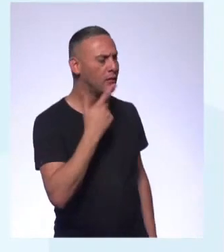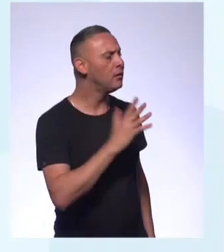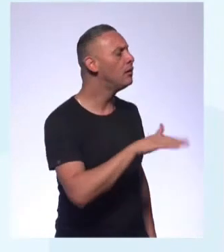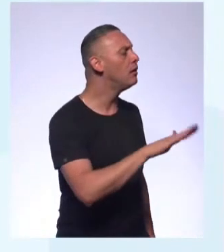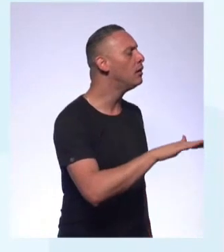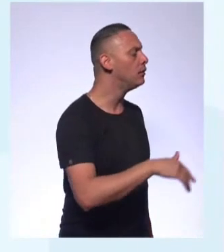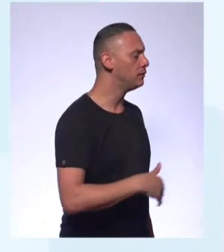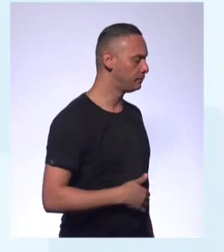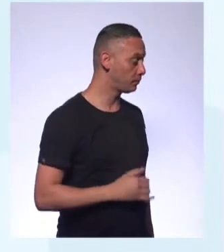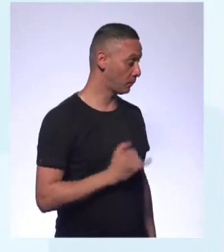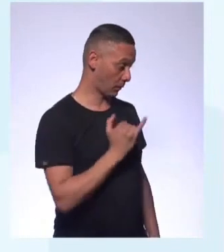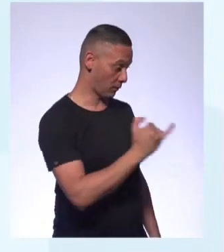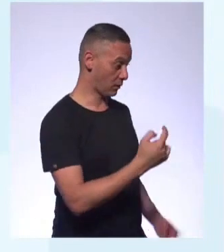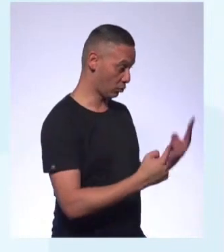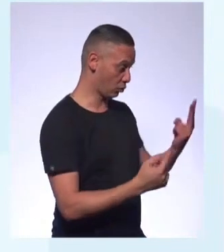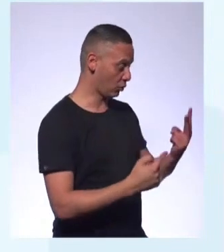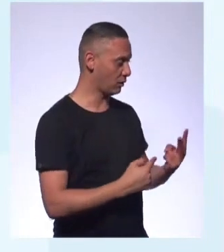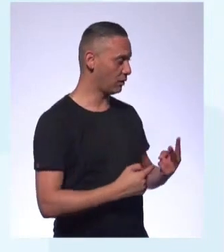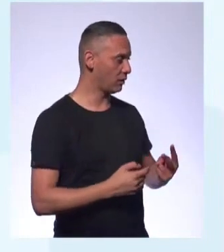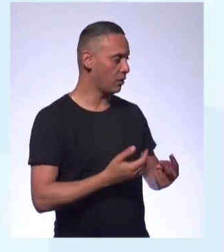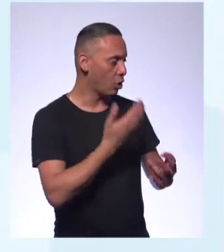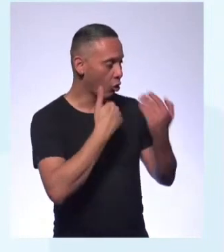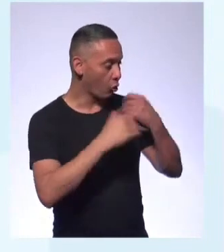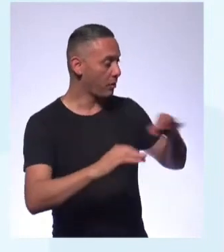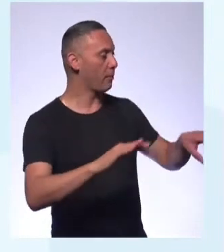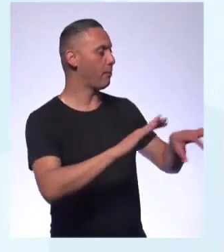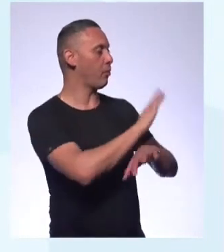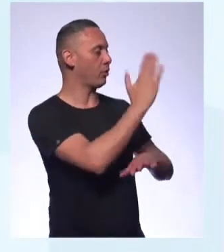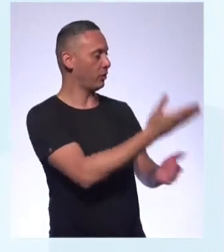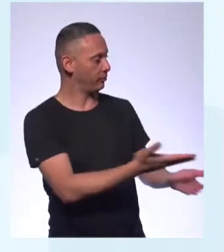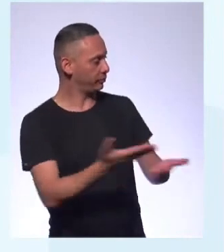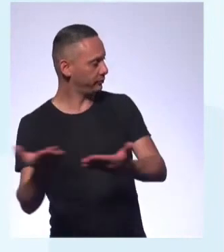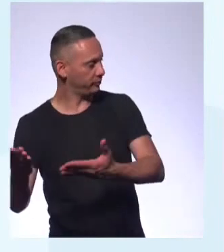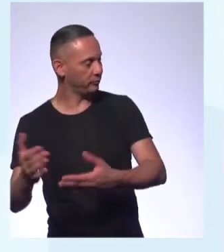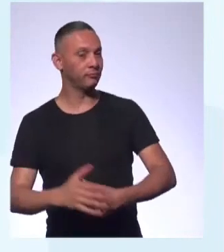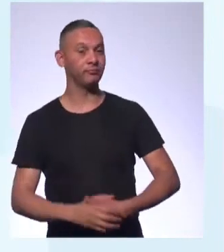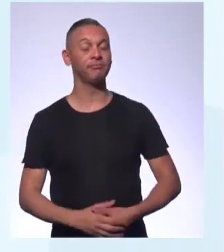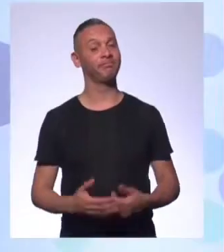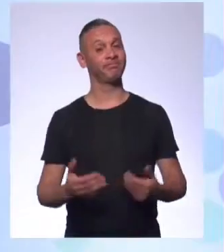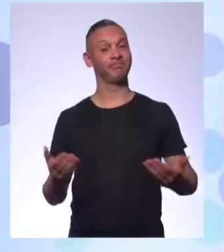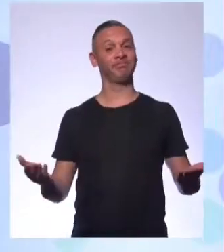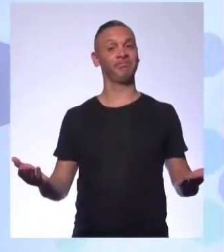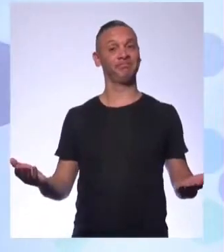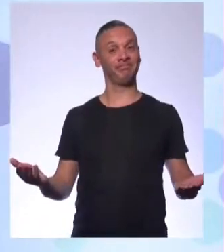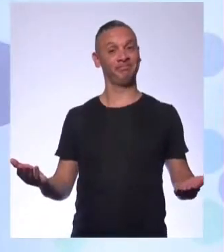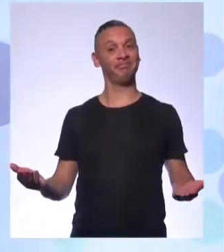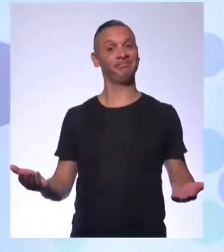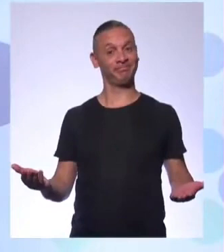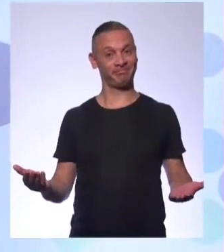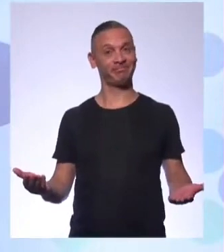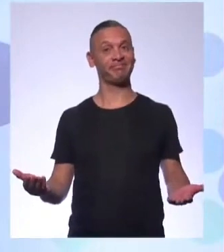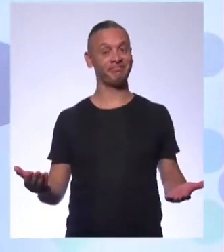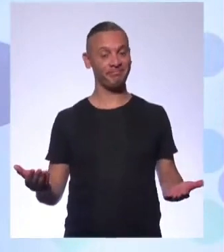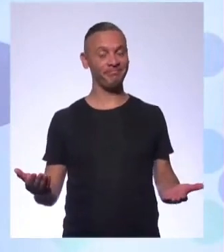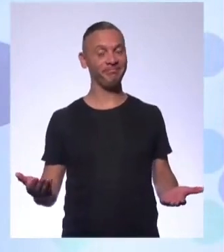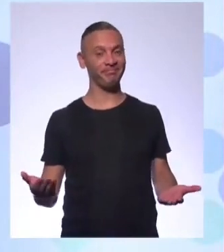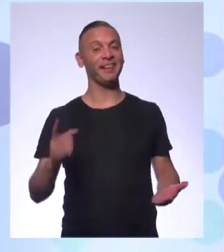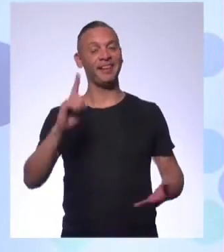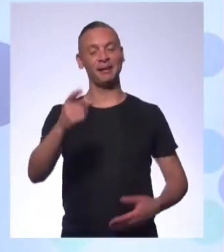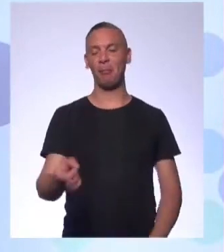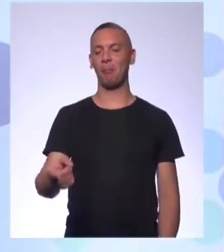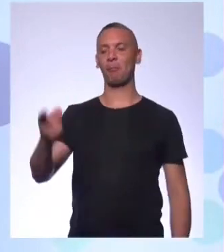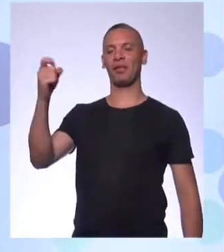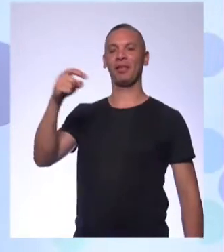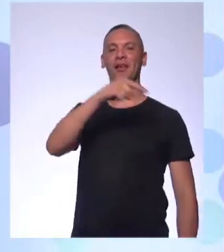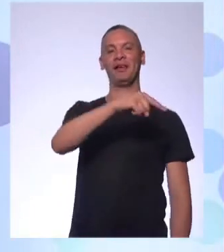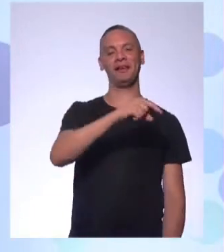conversa, avisando-os que o ajantarado estava na mesa. É isso. Gente, foi o assassinato